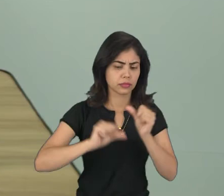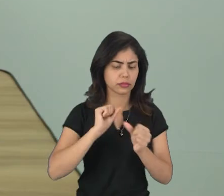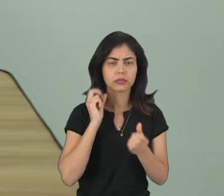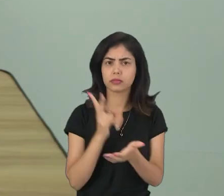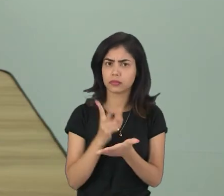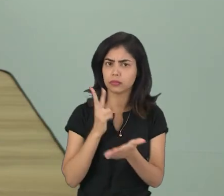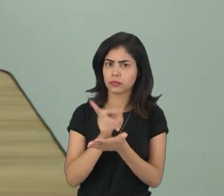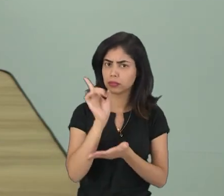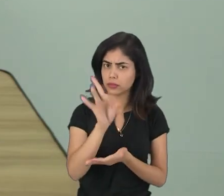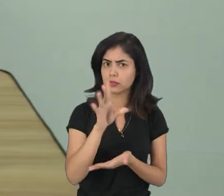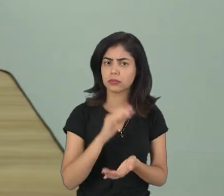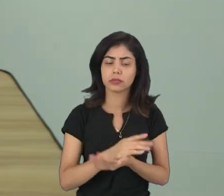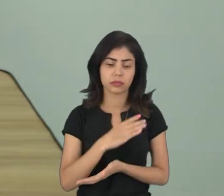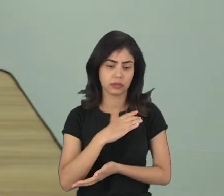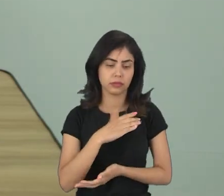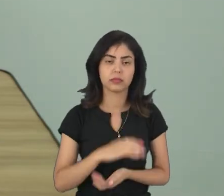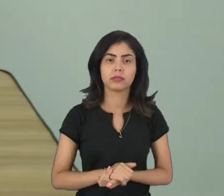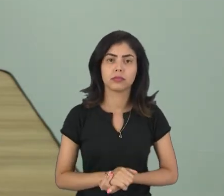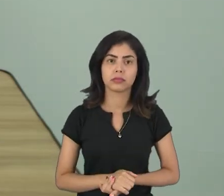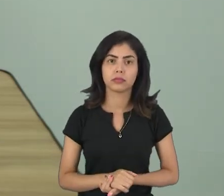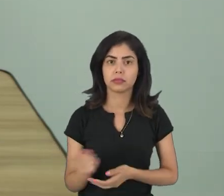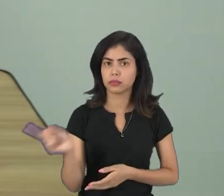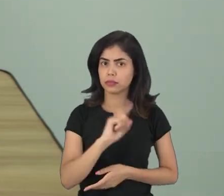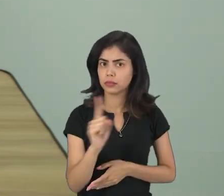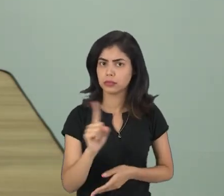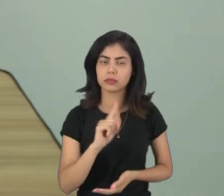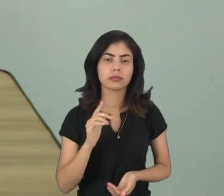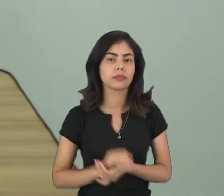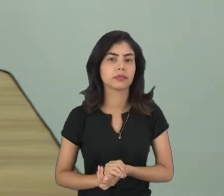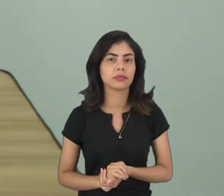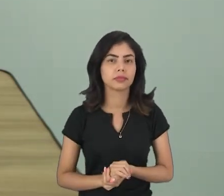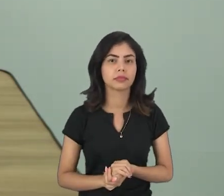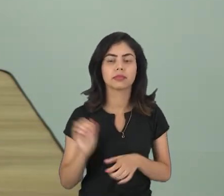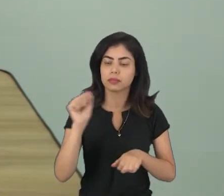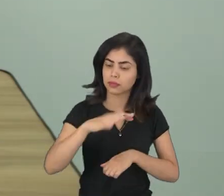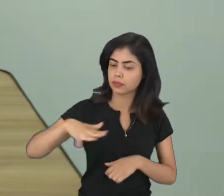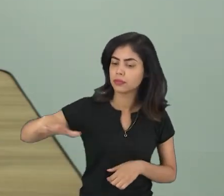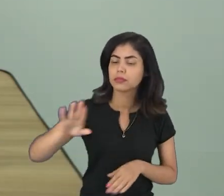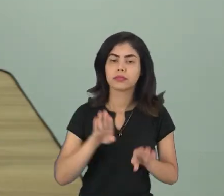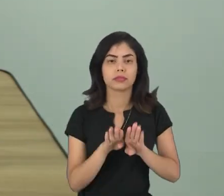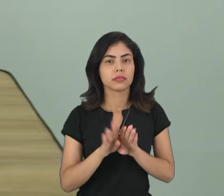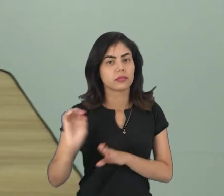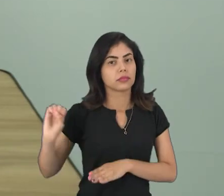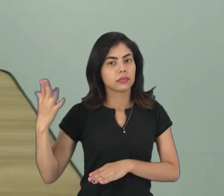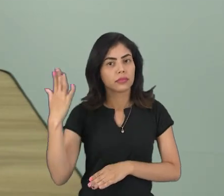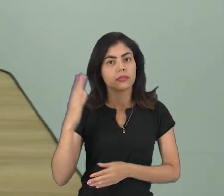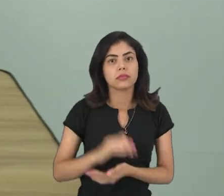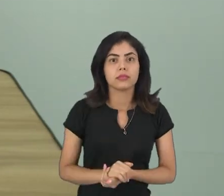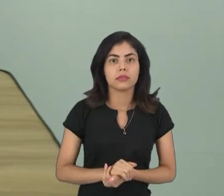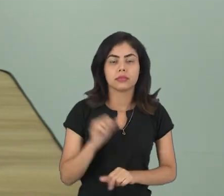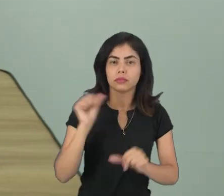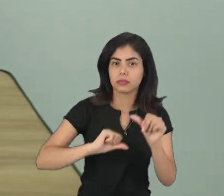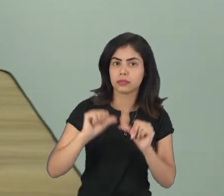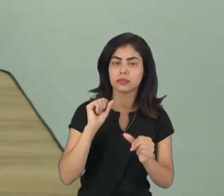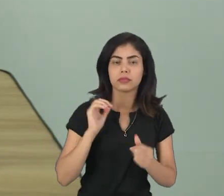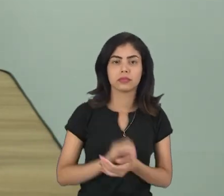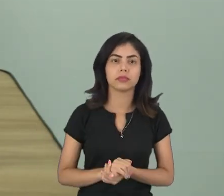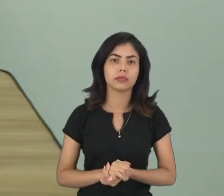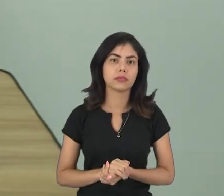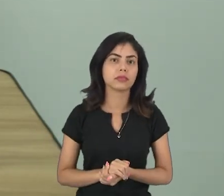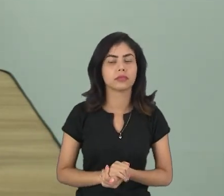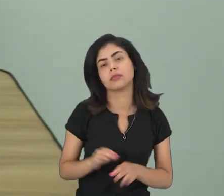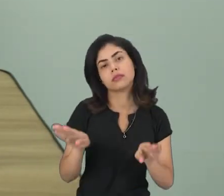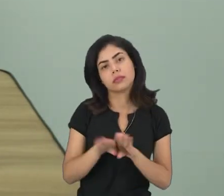ocorrem somente na cidade? Não, na zona rural também ocorrem mudanças. Na zona